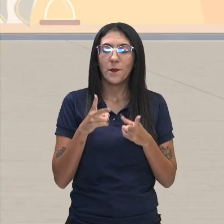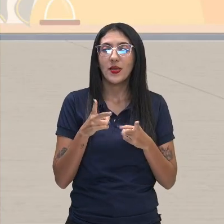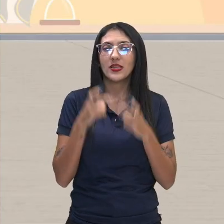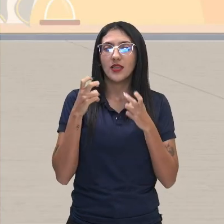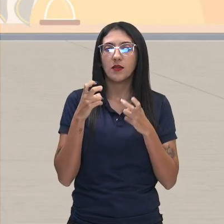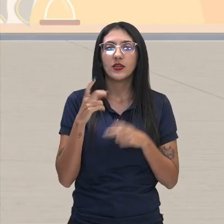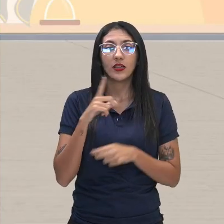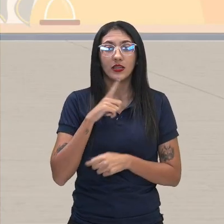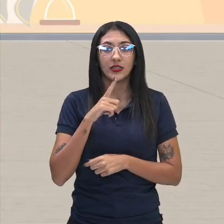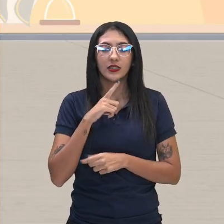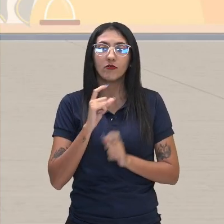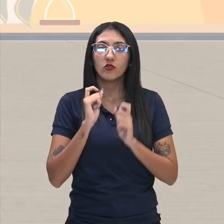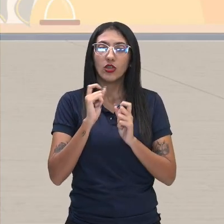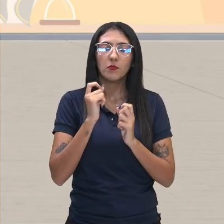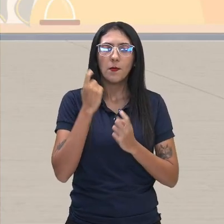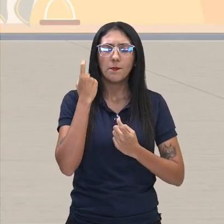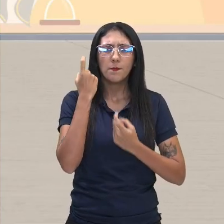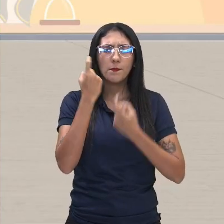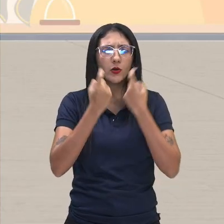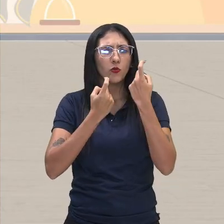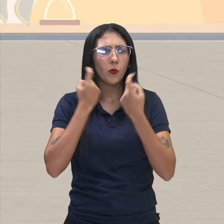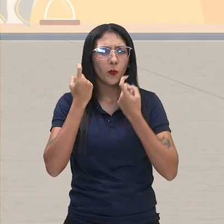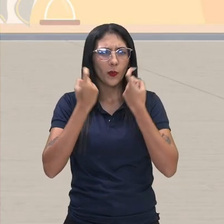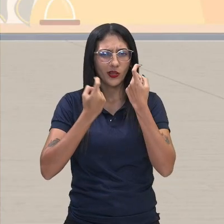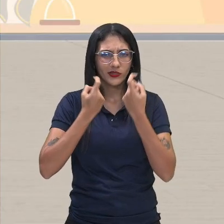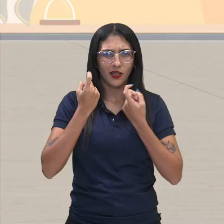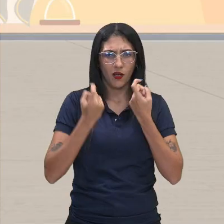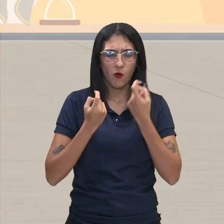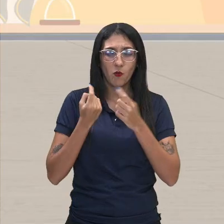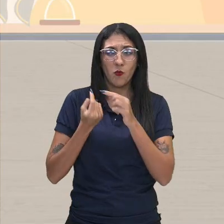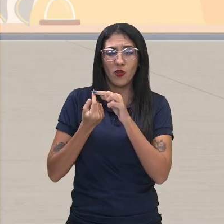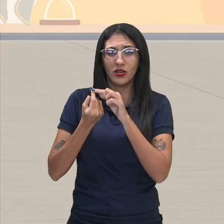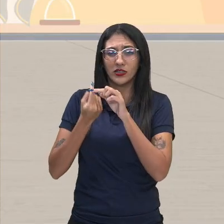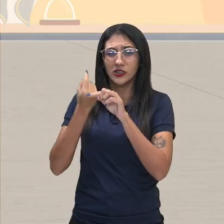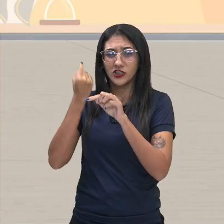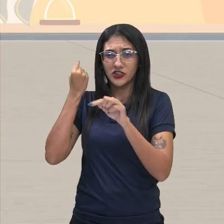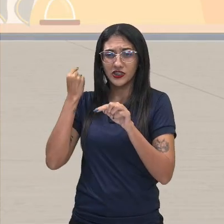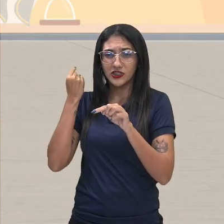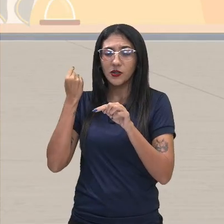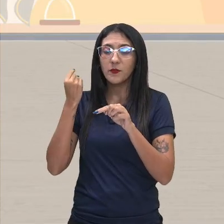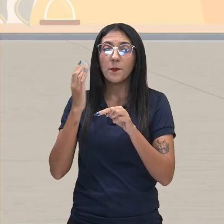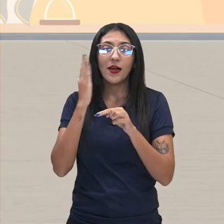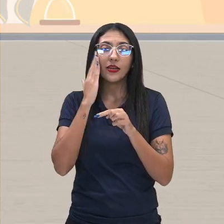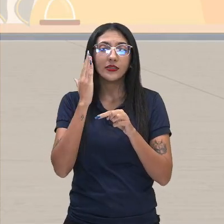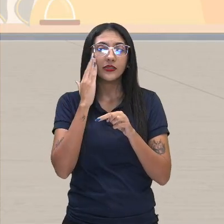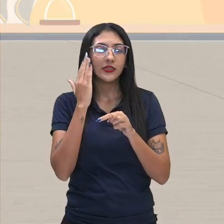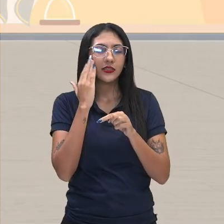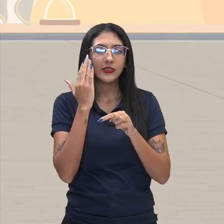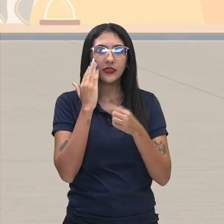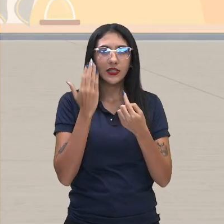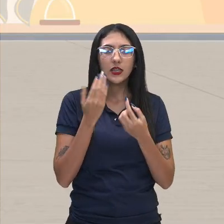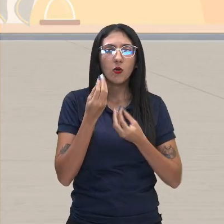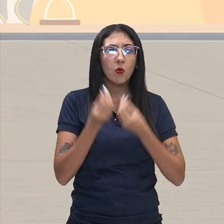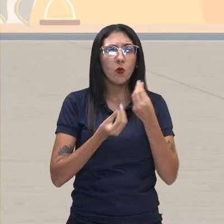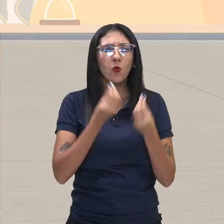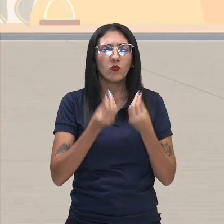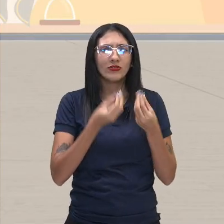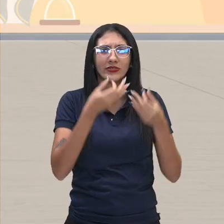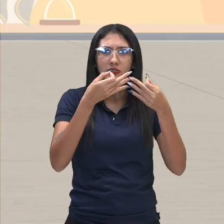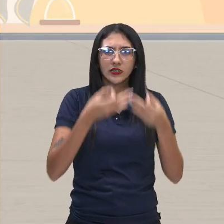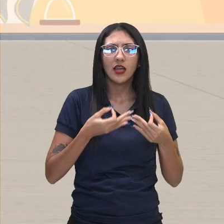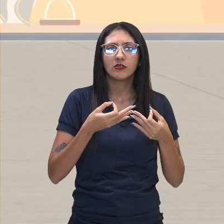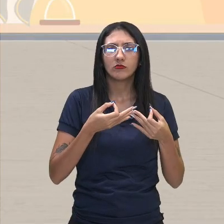houve uma preocupação das sociedades em lidar com precisão